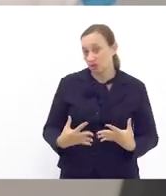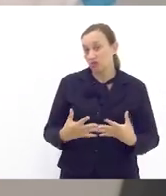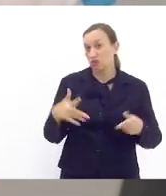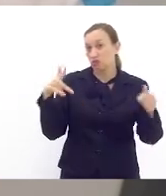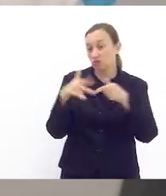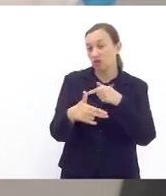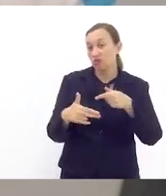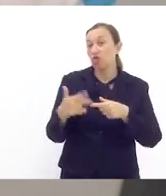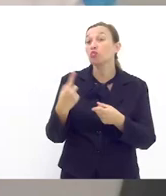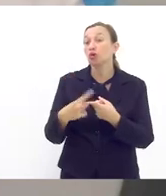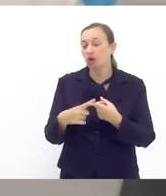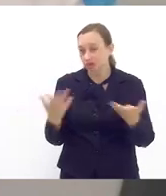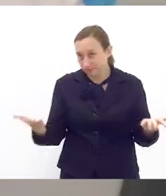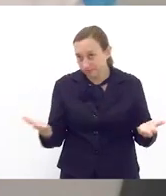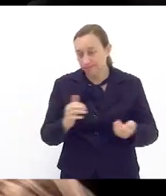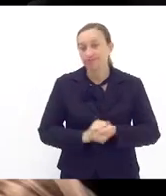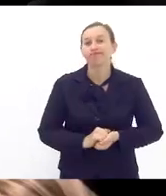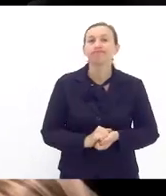interrupção